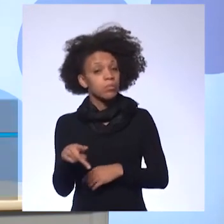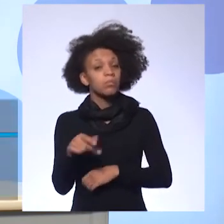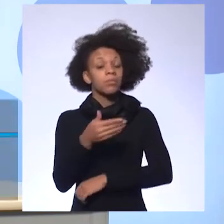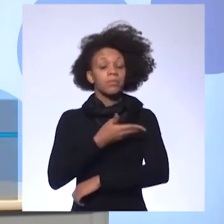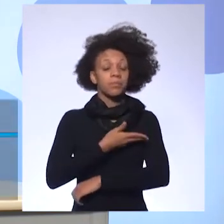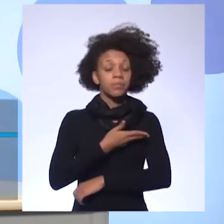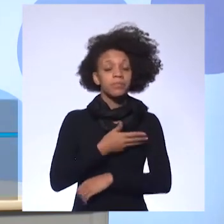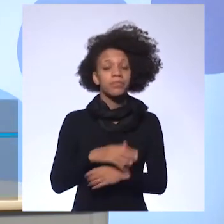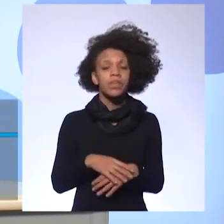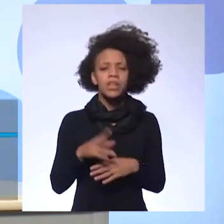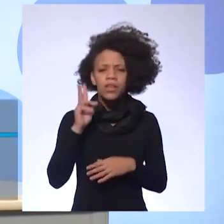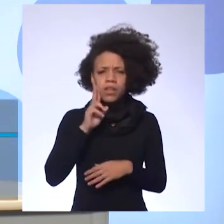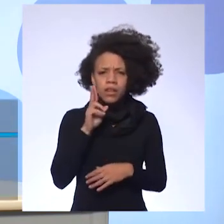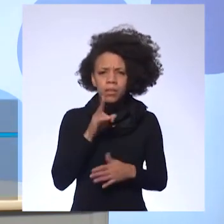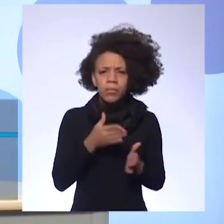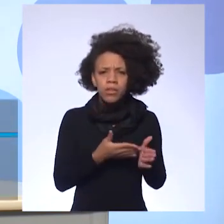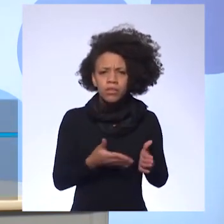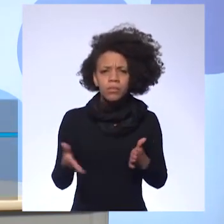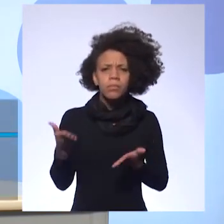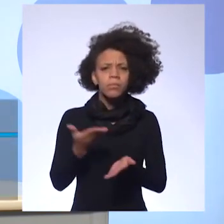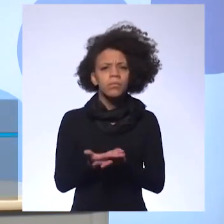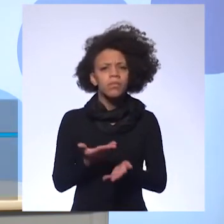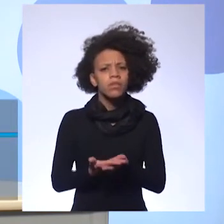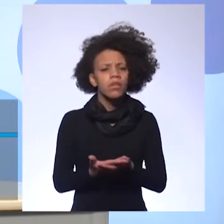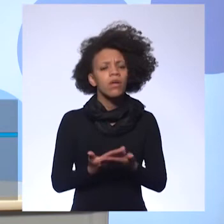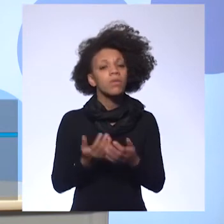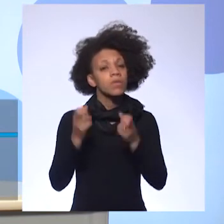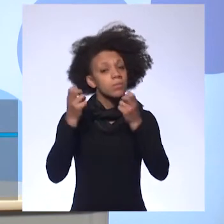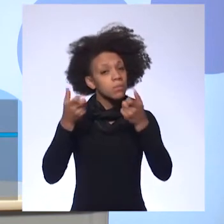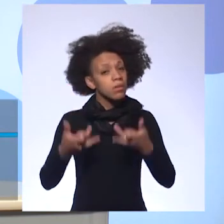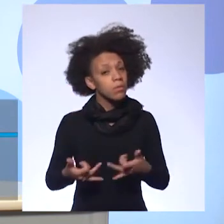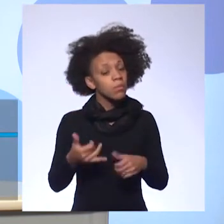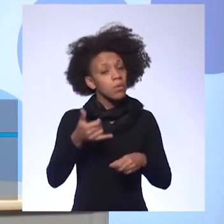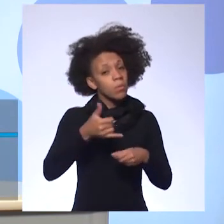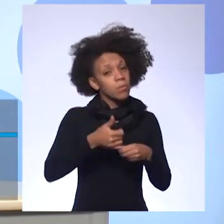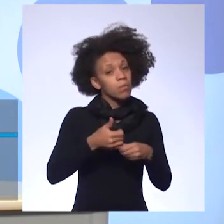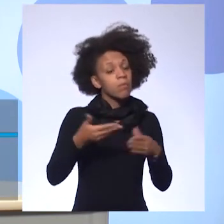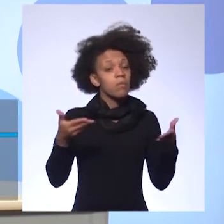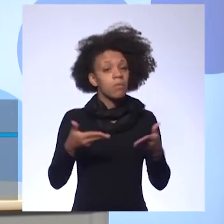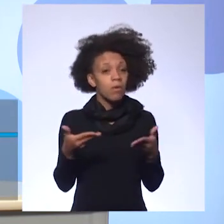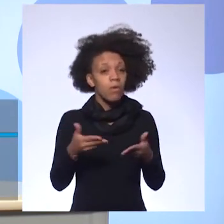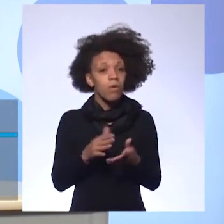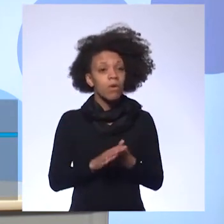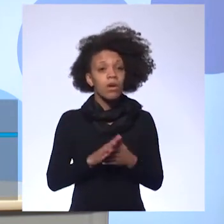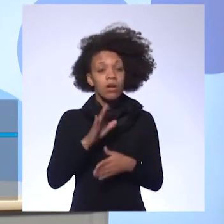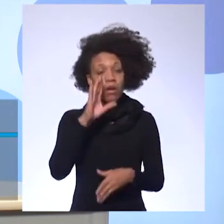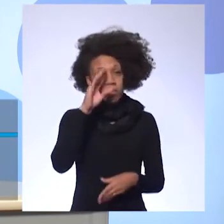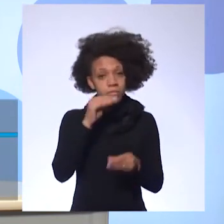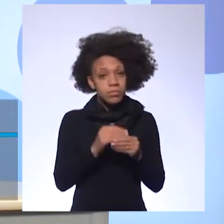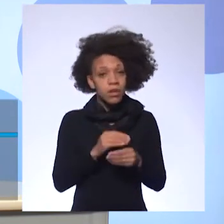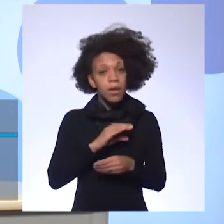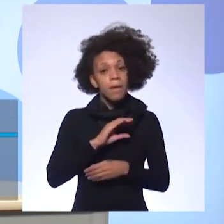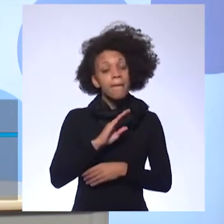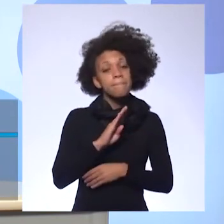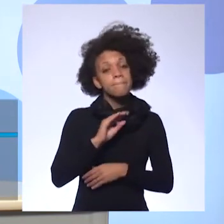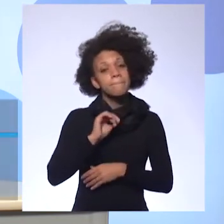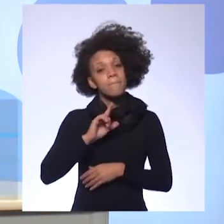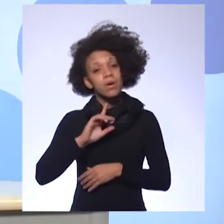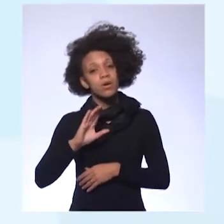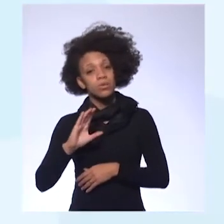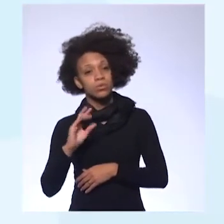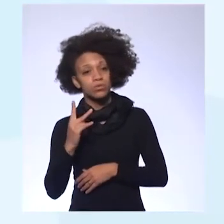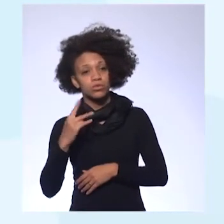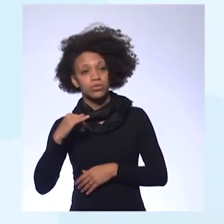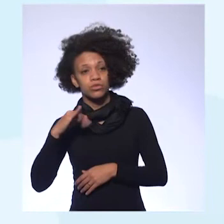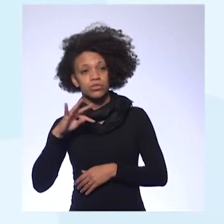E lembrando que durante essa aula nós falamos aí um pouquinho do petróleo e agora nós vamos falar um pouquinho sobre a bauxita, que está aparecendo para